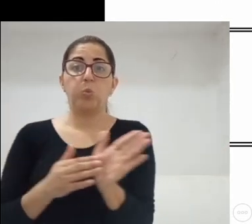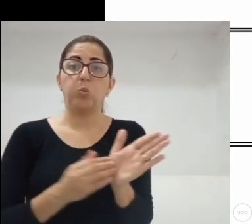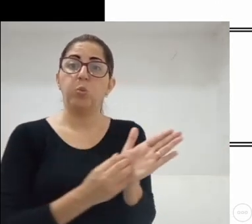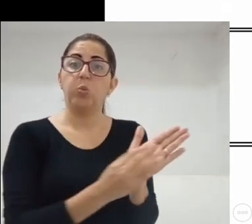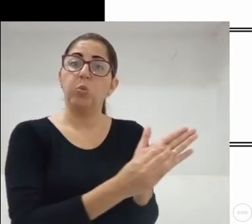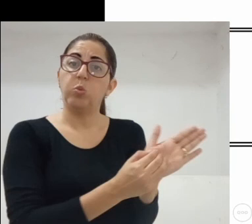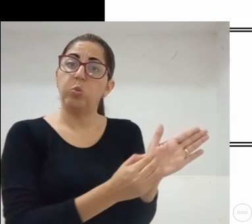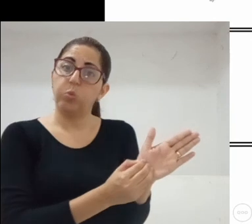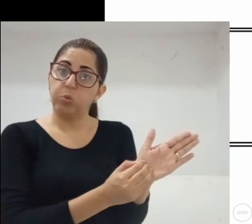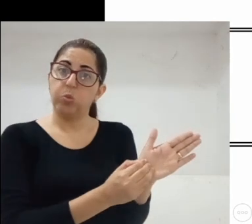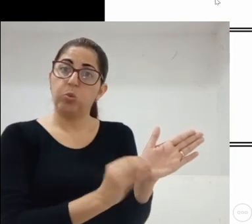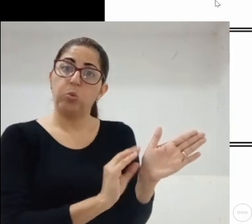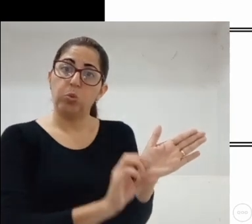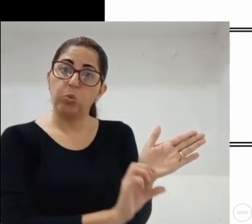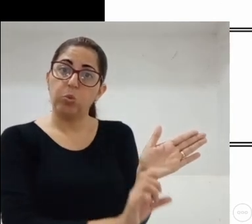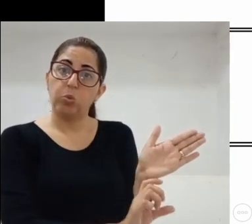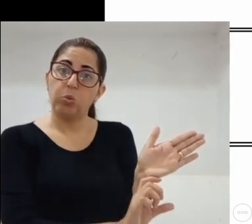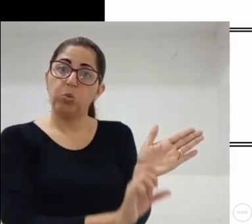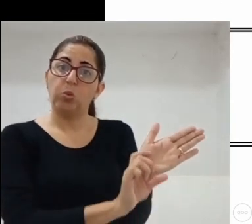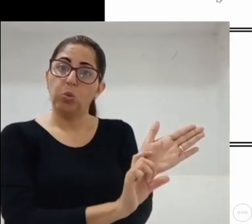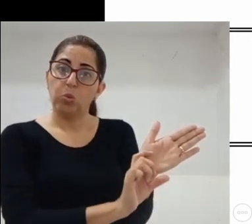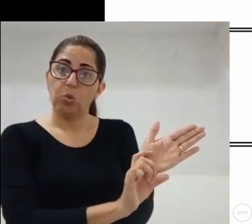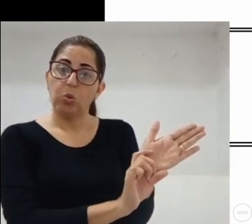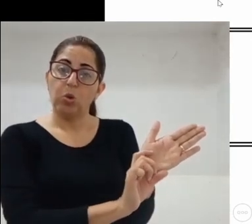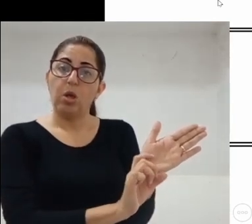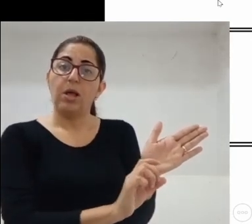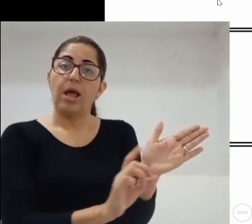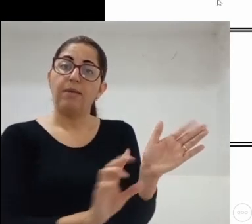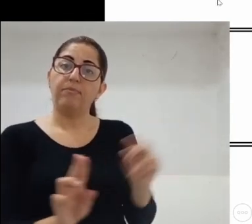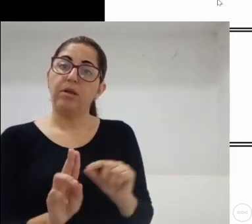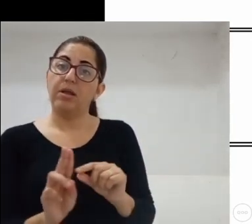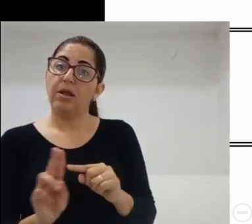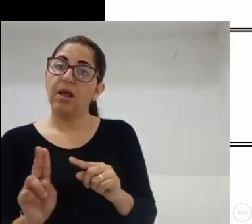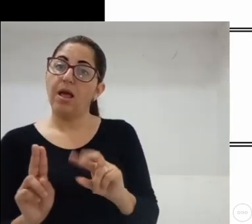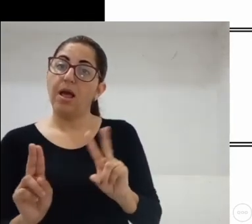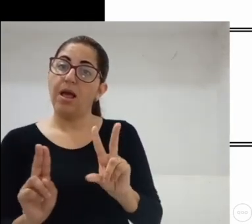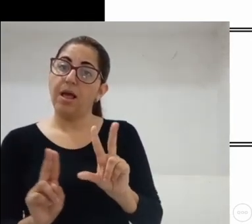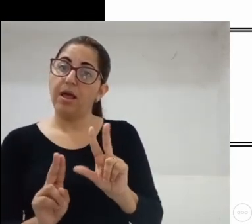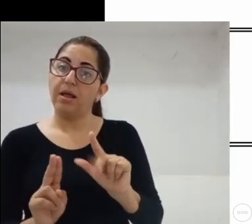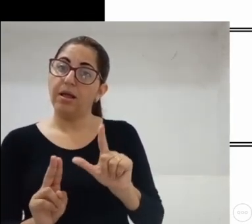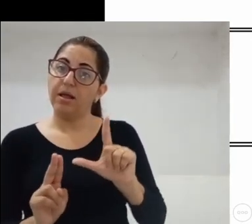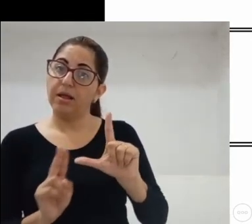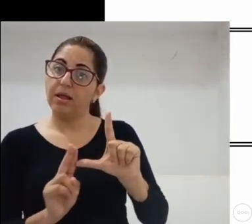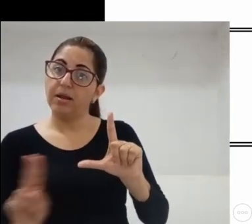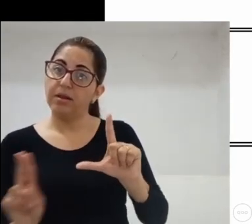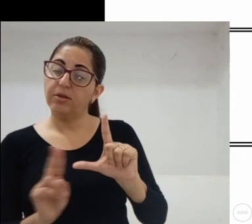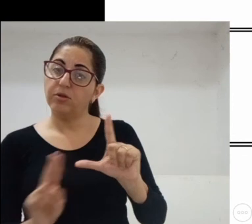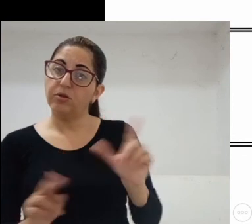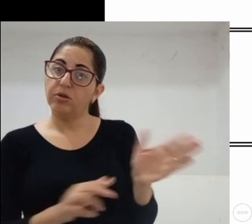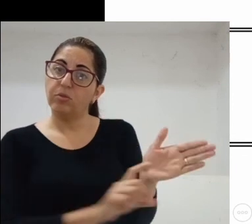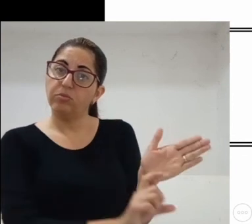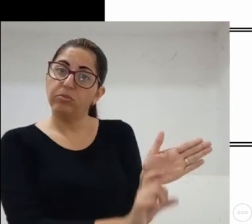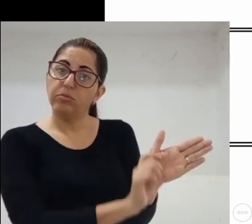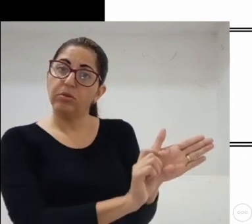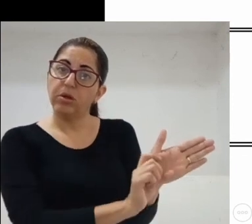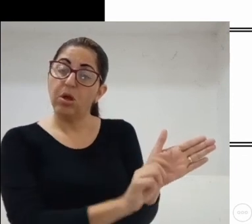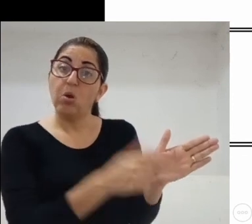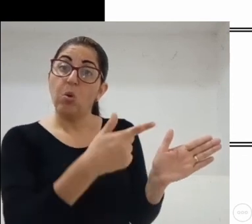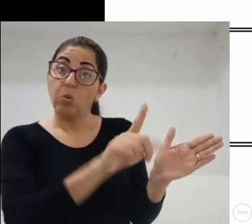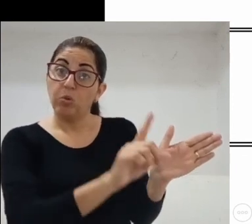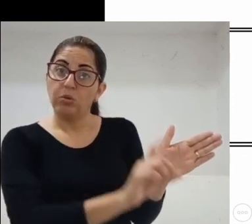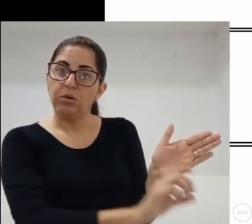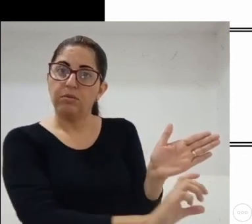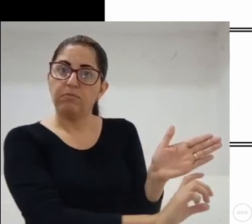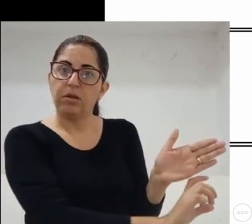estiver organizado do lado direito, vai ocupar aqui essa parte acima da legenda. Se ele estiver à esquerda da legenda,